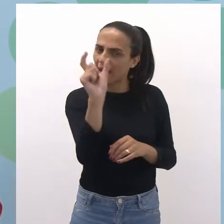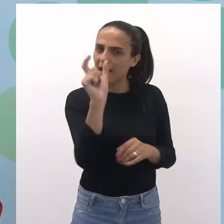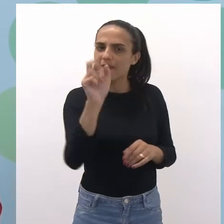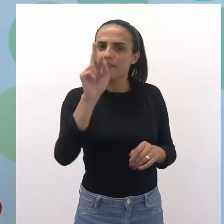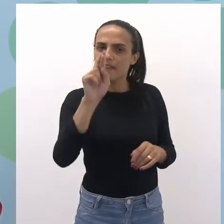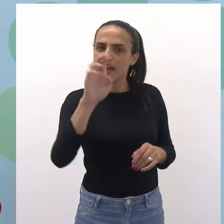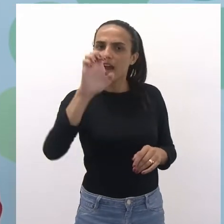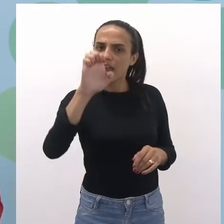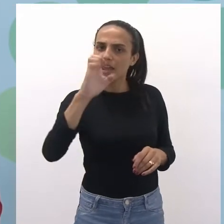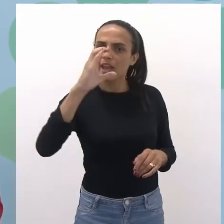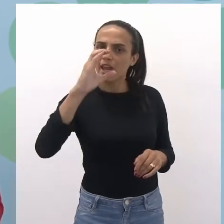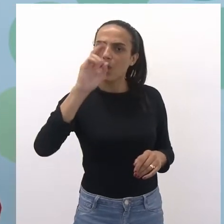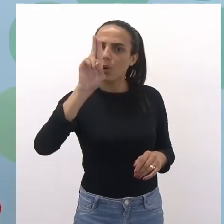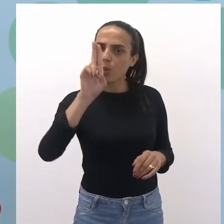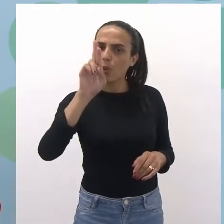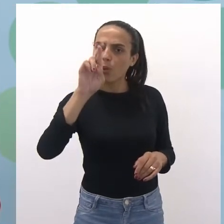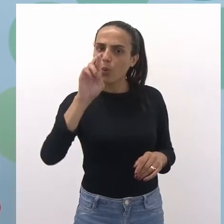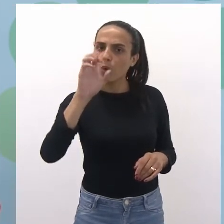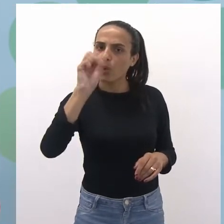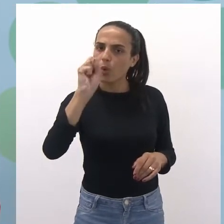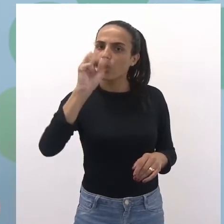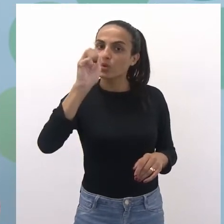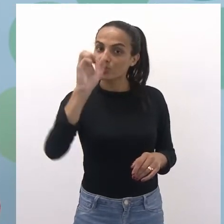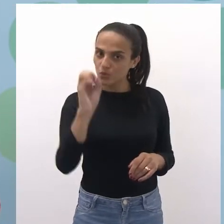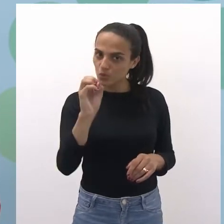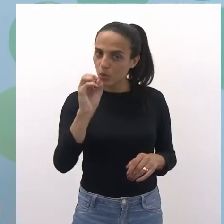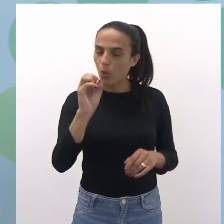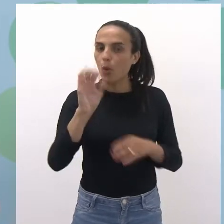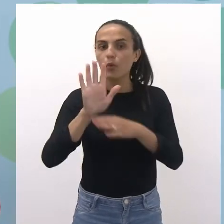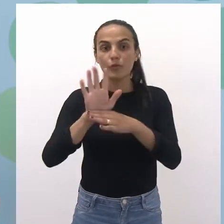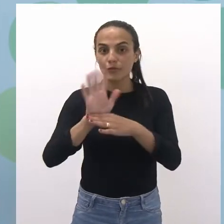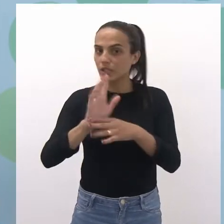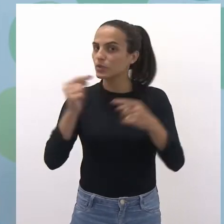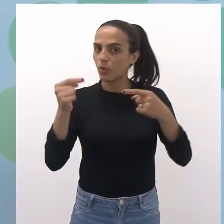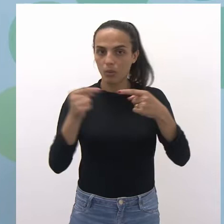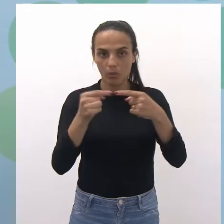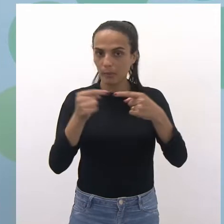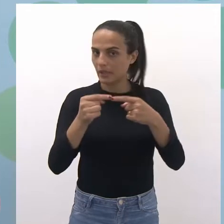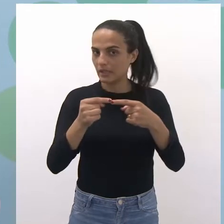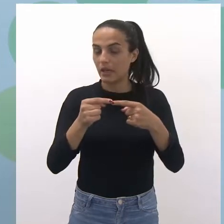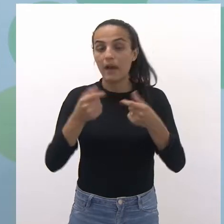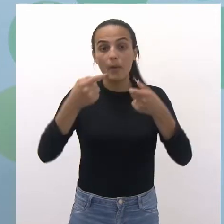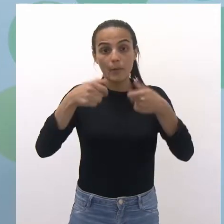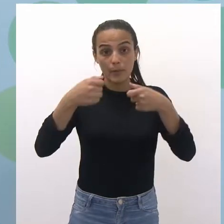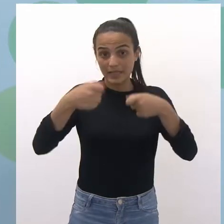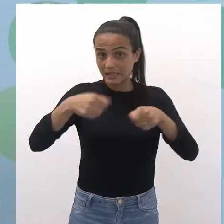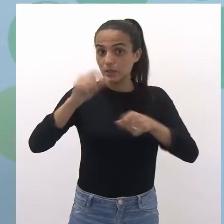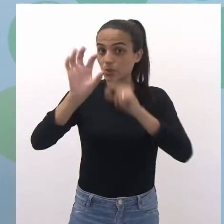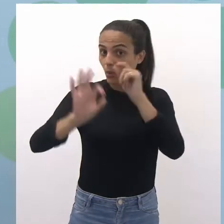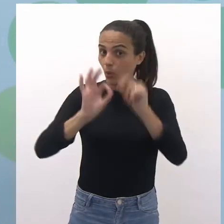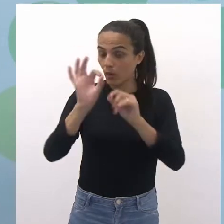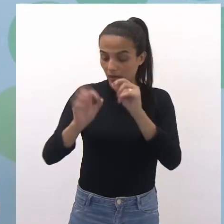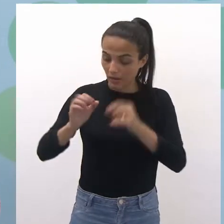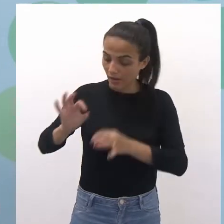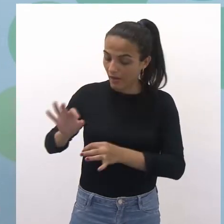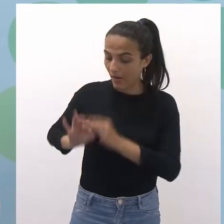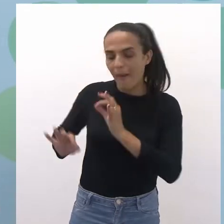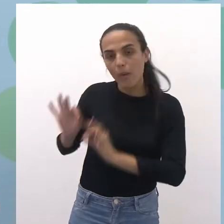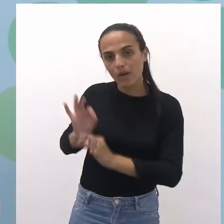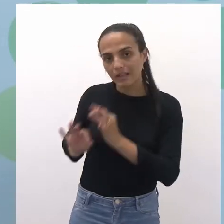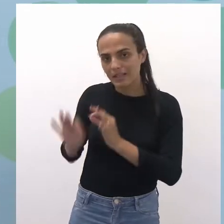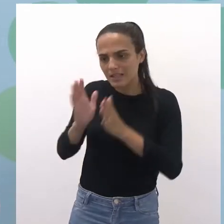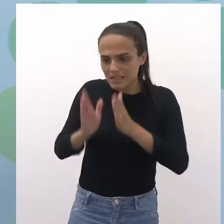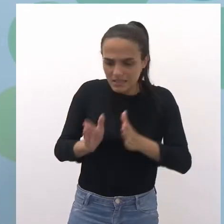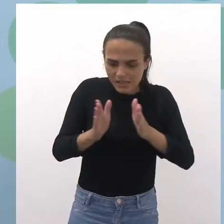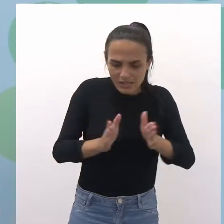é um recurso, mas ao elaborar o plano de aula, tem que estar bem focado, tem que estar bem especificado